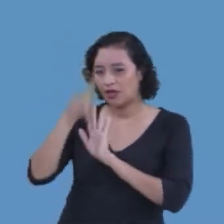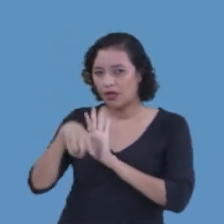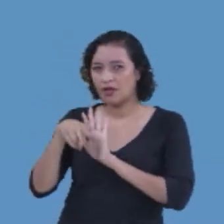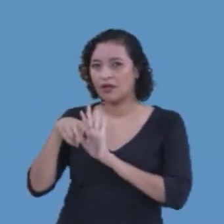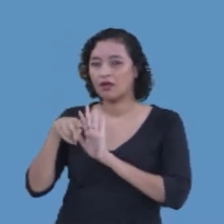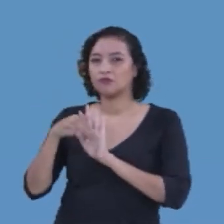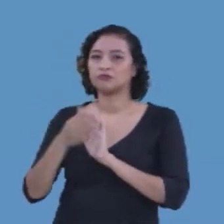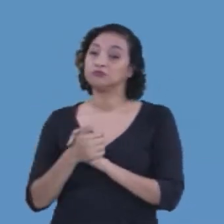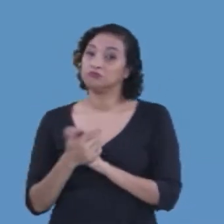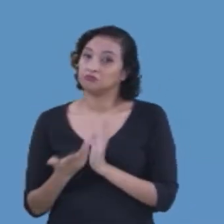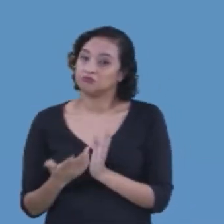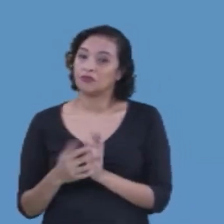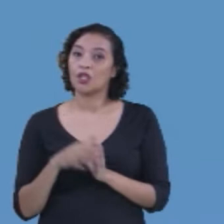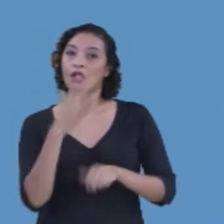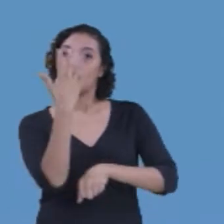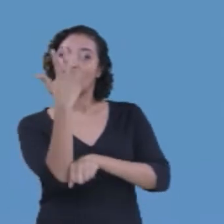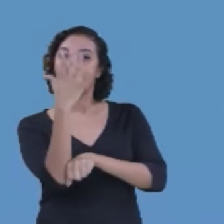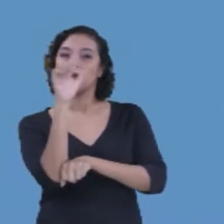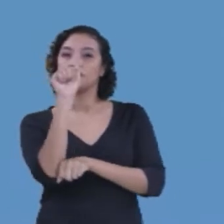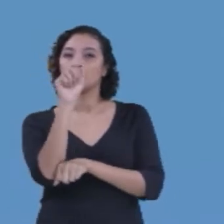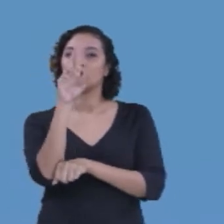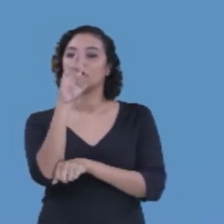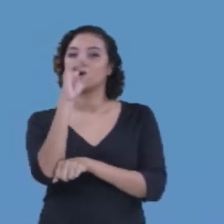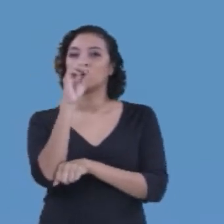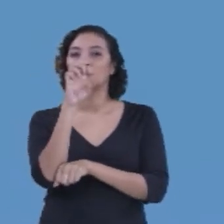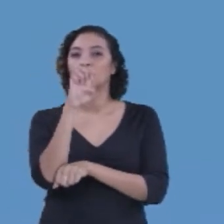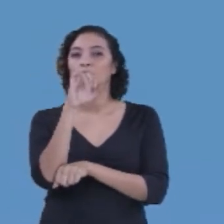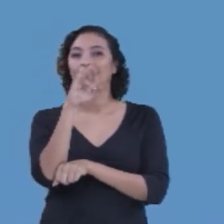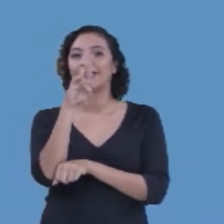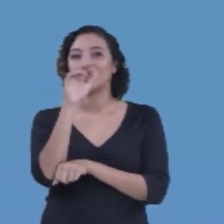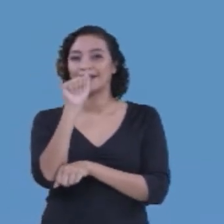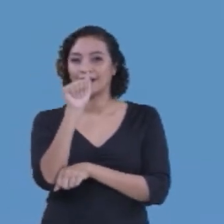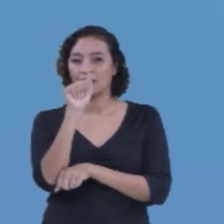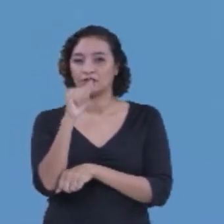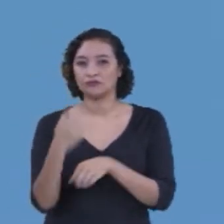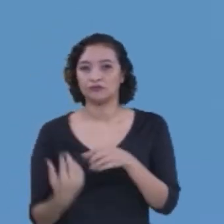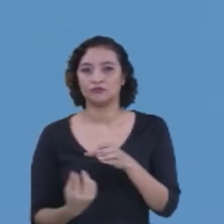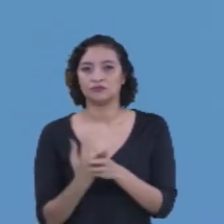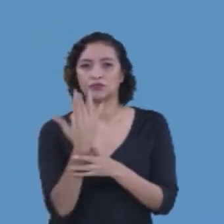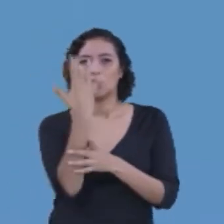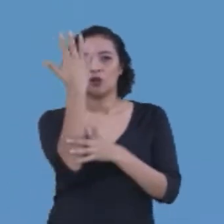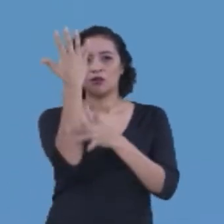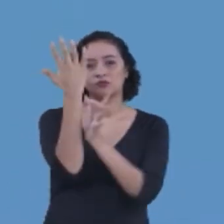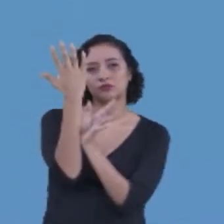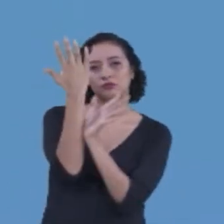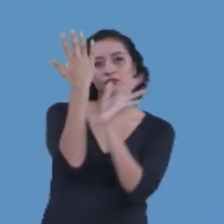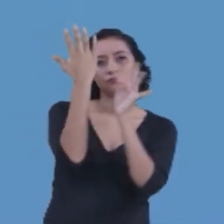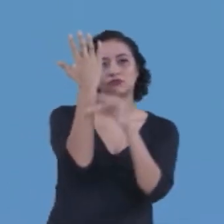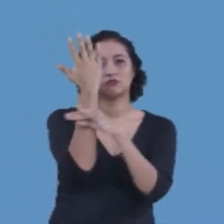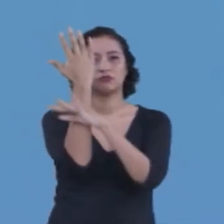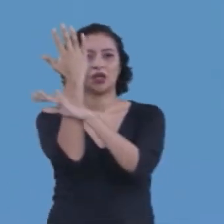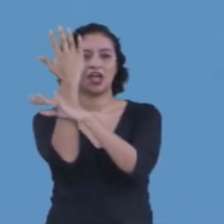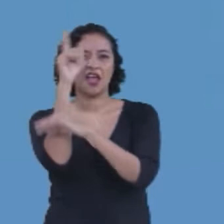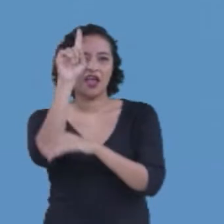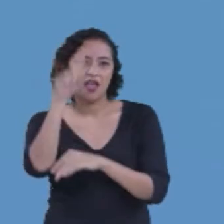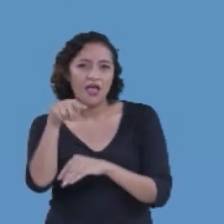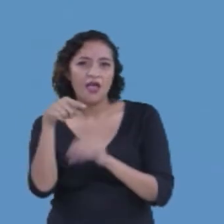As aroeiras expõem seus galhos, isso é uma opinião ou é um fato que ocorreu, que ele está